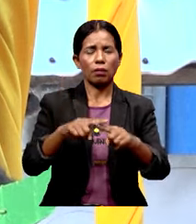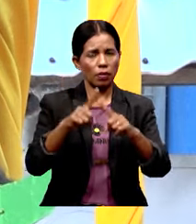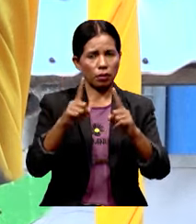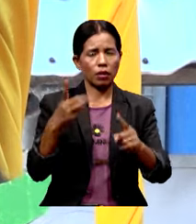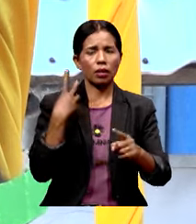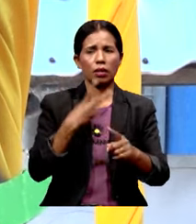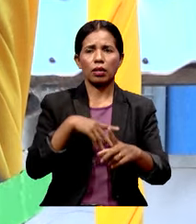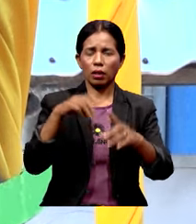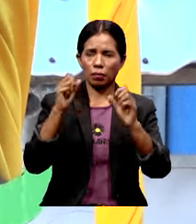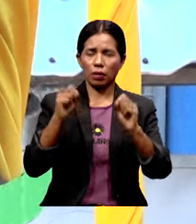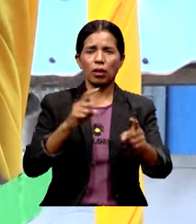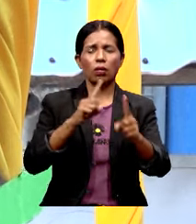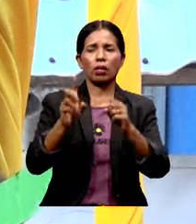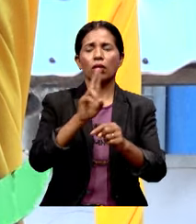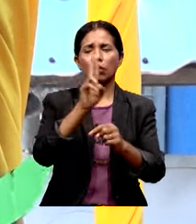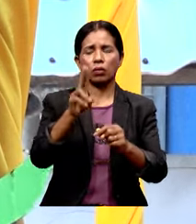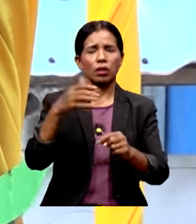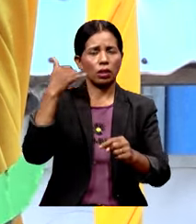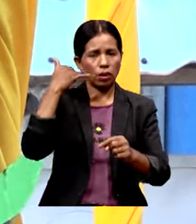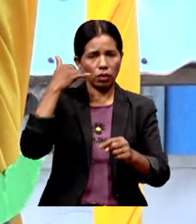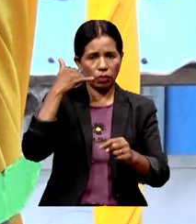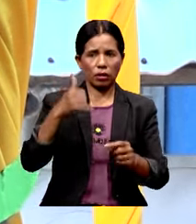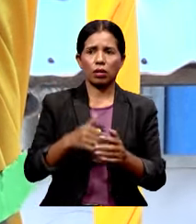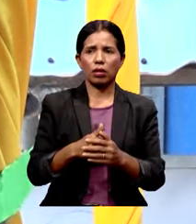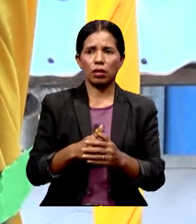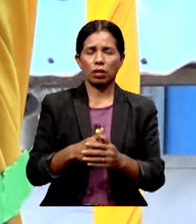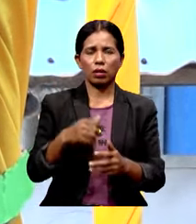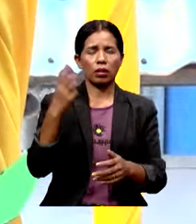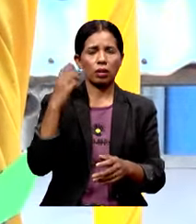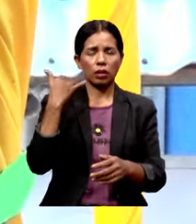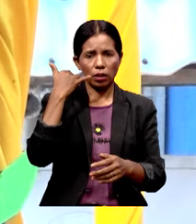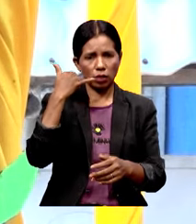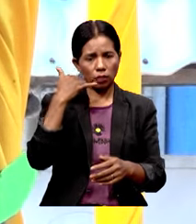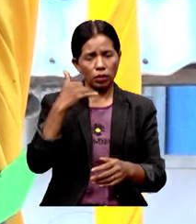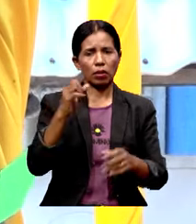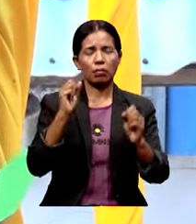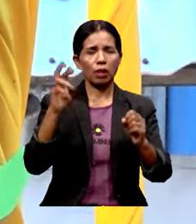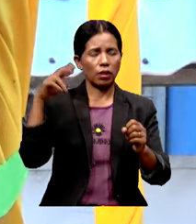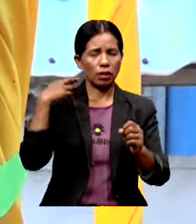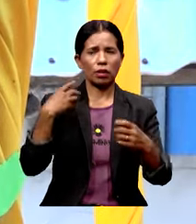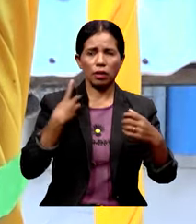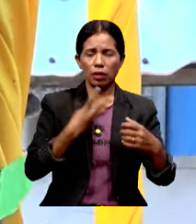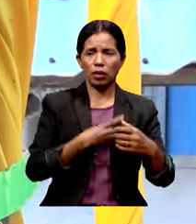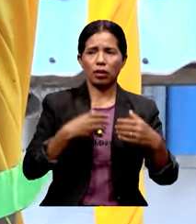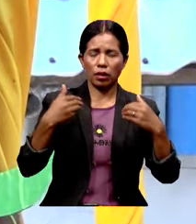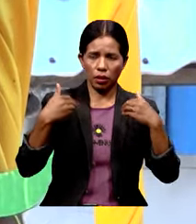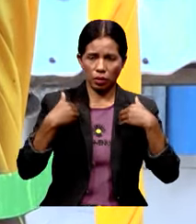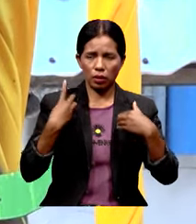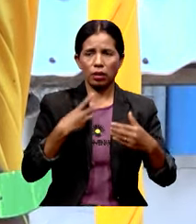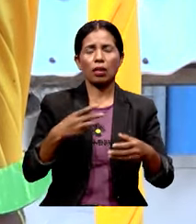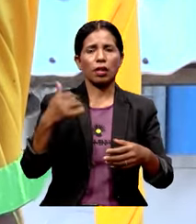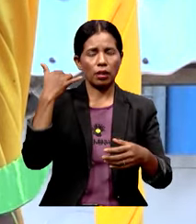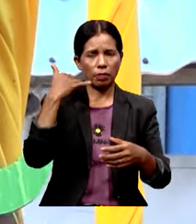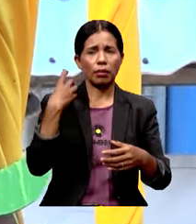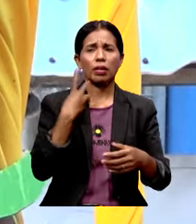ita bele colia, liusi telefone, Android, liusi telefone, debe ita ia oras ne hita ne lima.